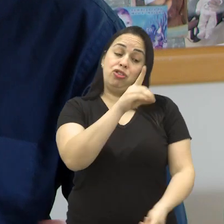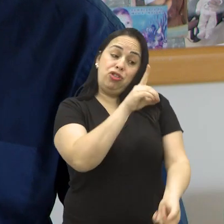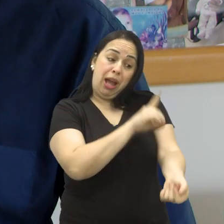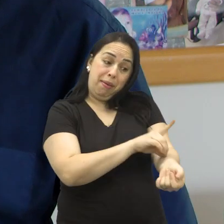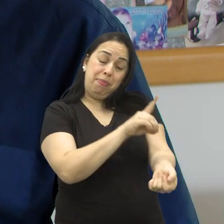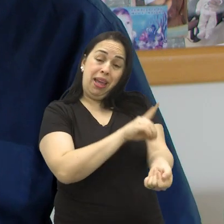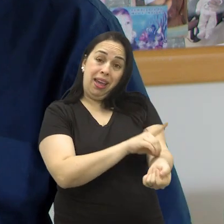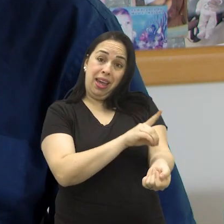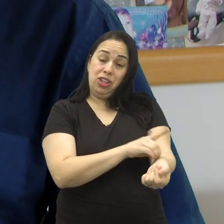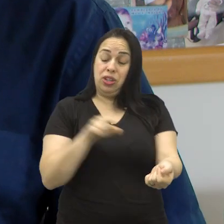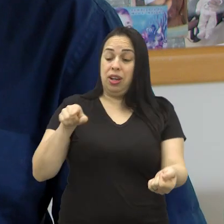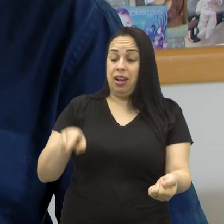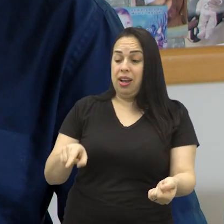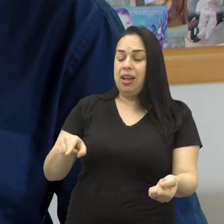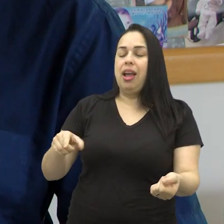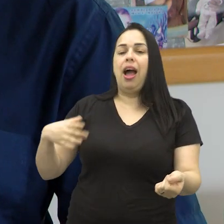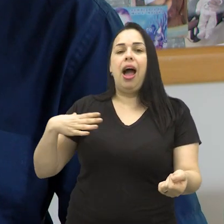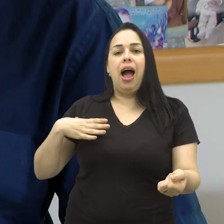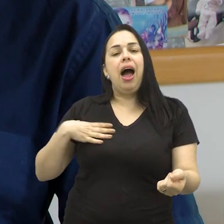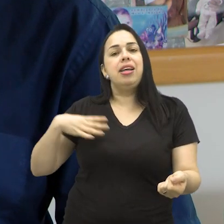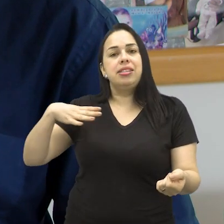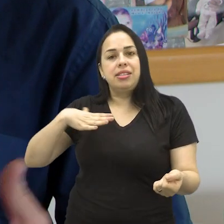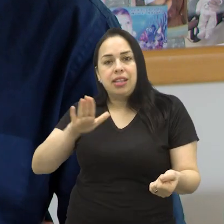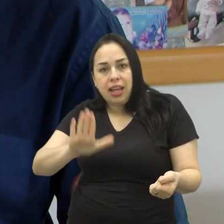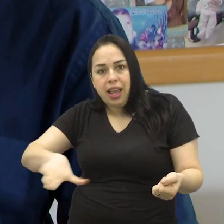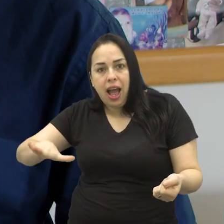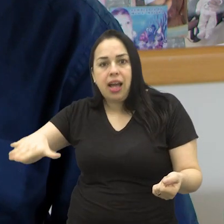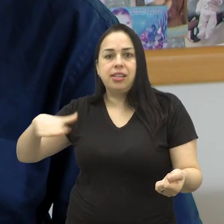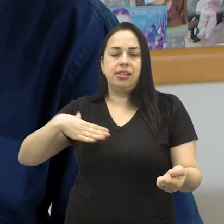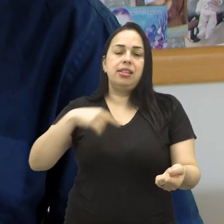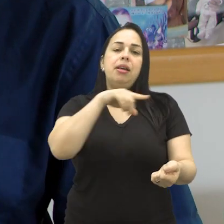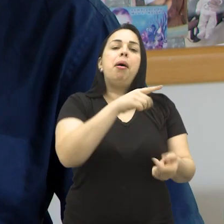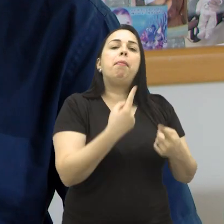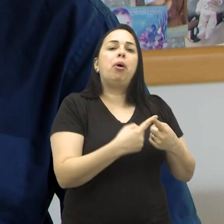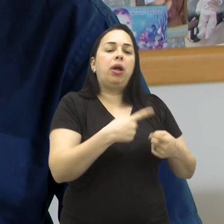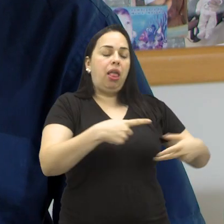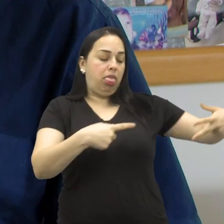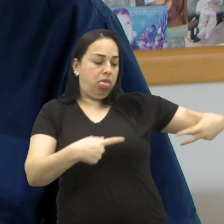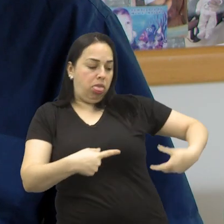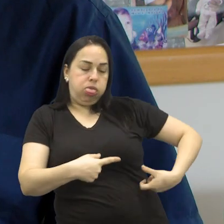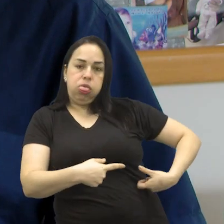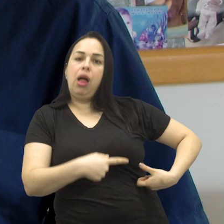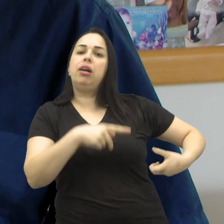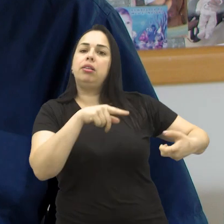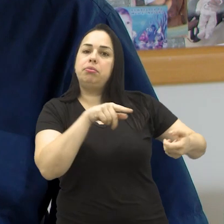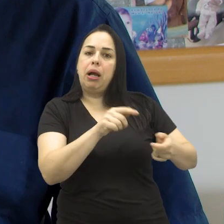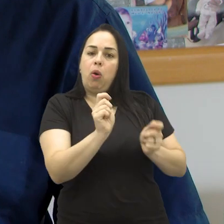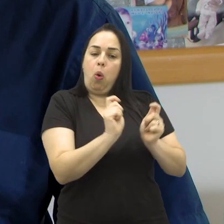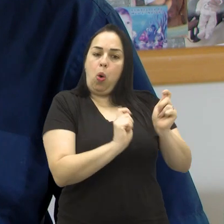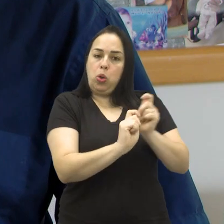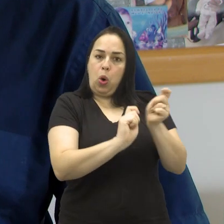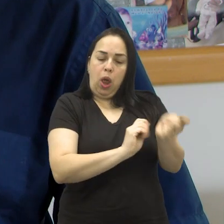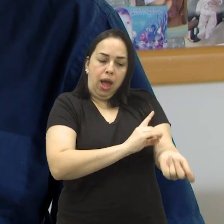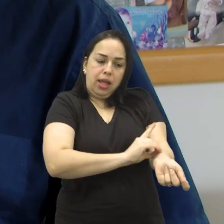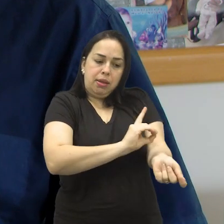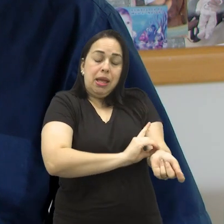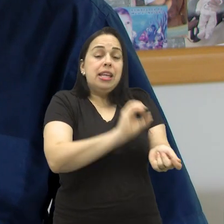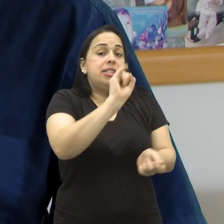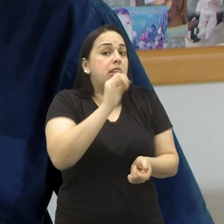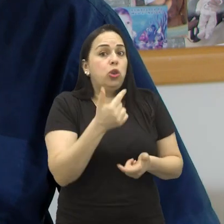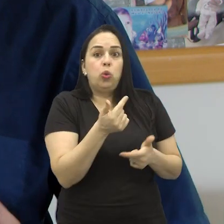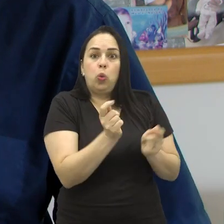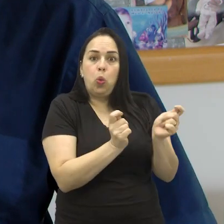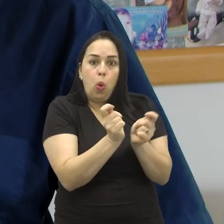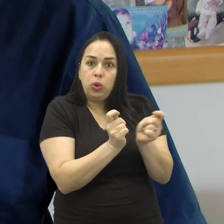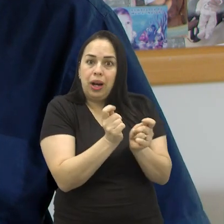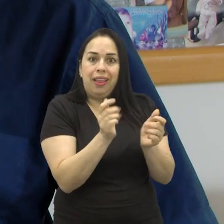mãe diabética, ou seja, são crianças que a mãe está recebendo insulina para seu controle e essas crianças, essa doença,